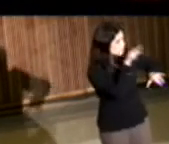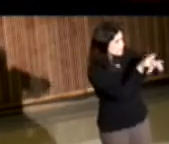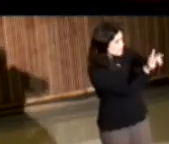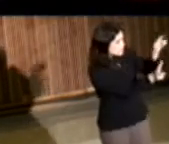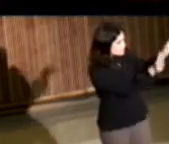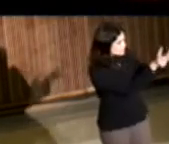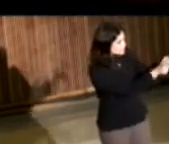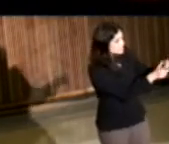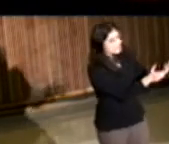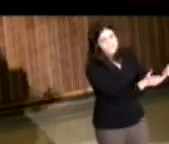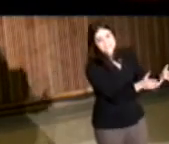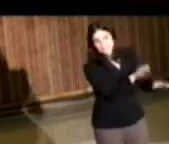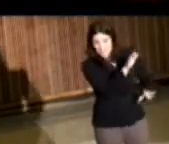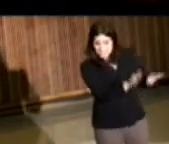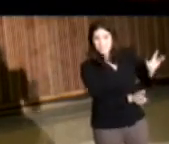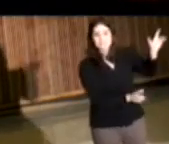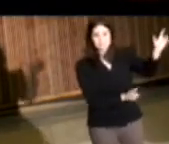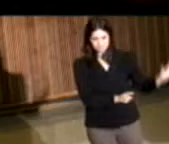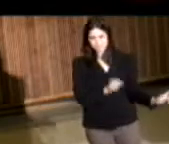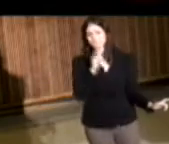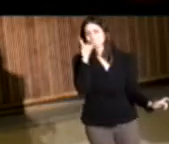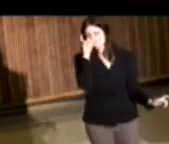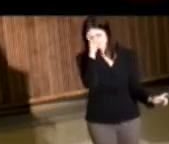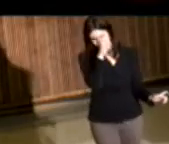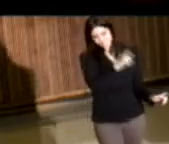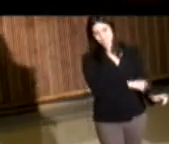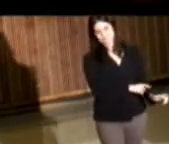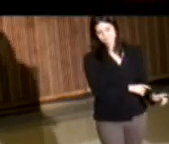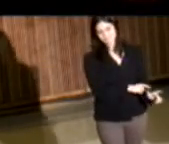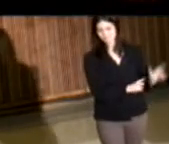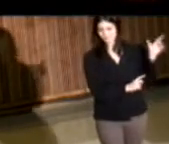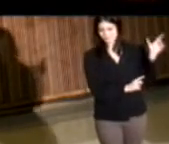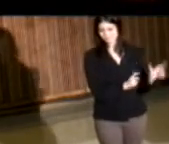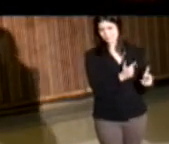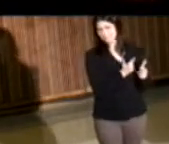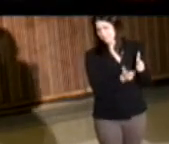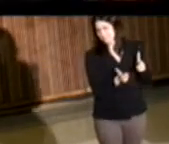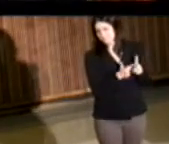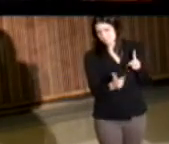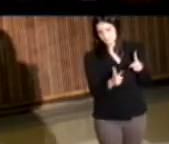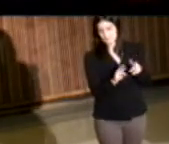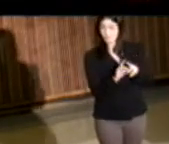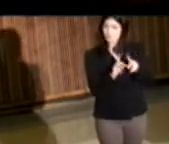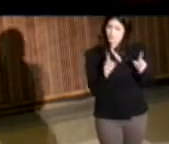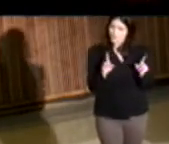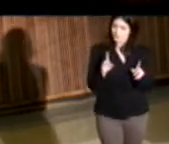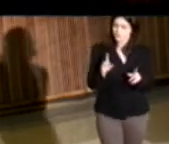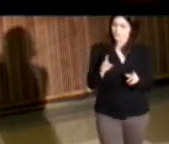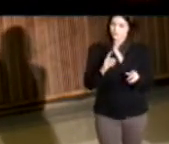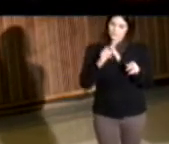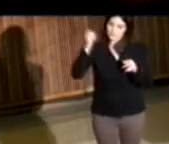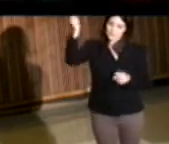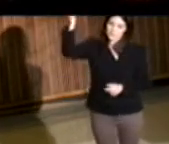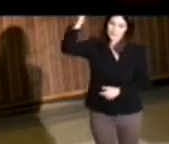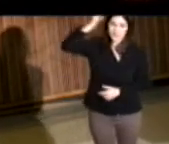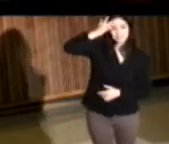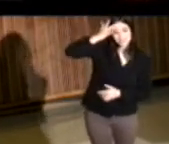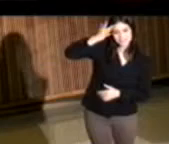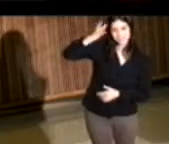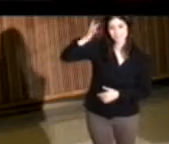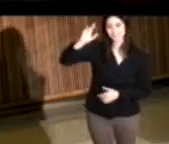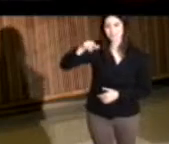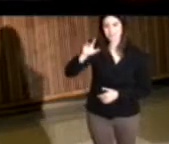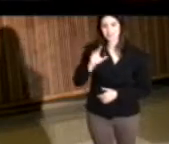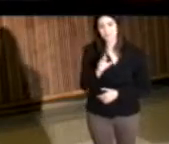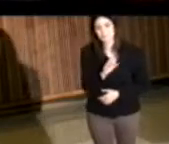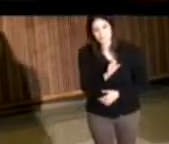mesmo. Esse cara é isso tudo. Mas Deus ama e vai derramar graça. E continua derramando graça.